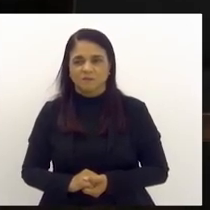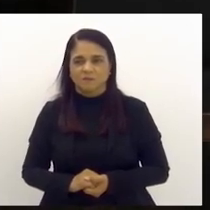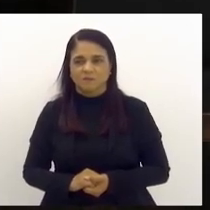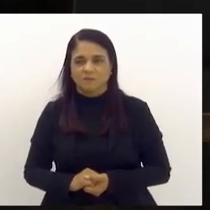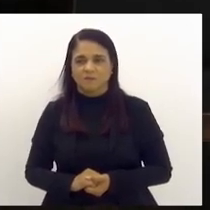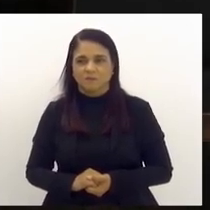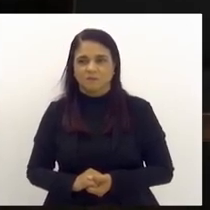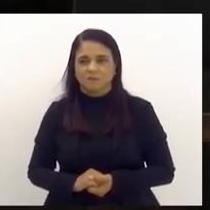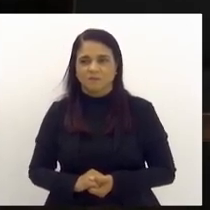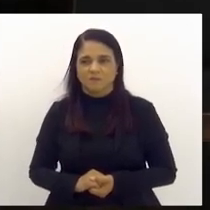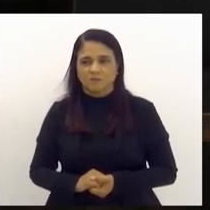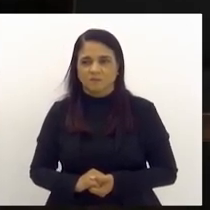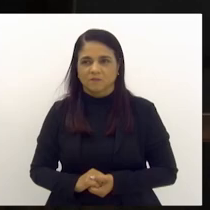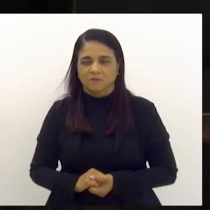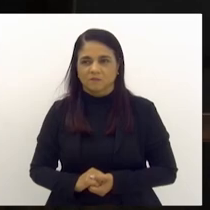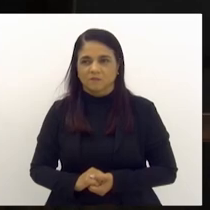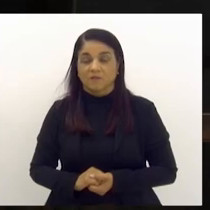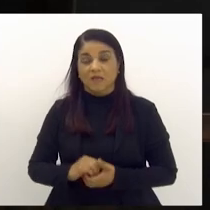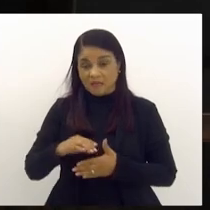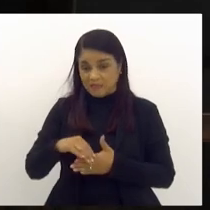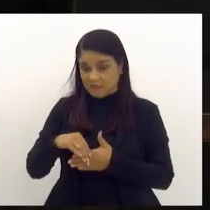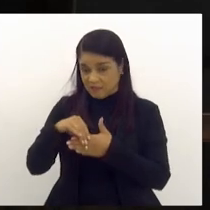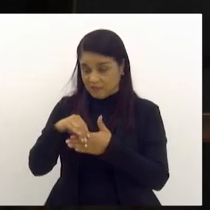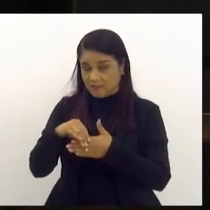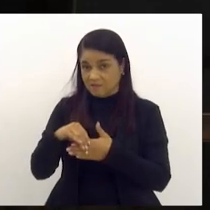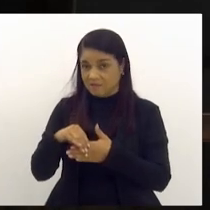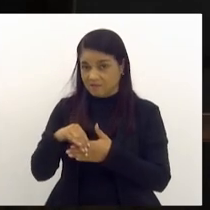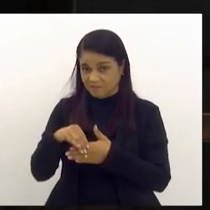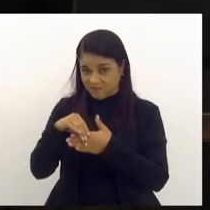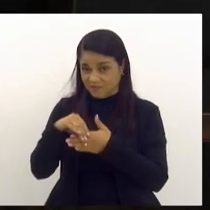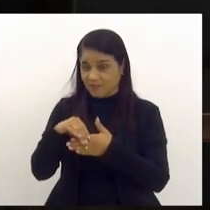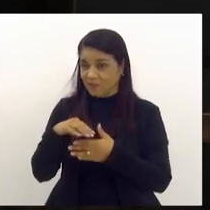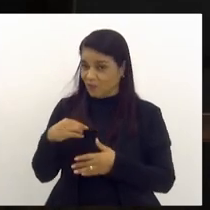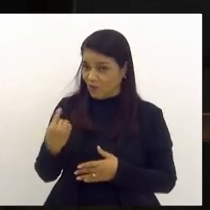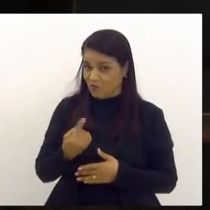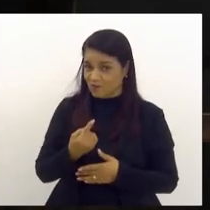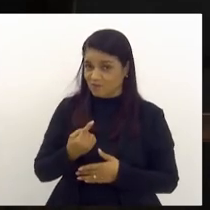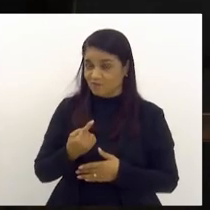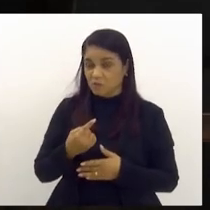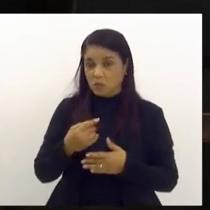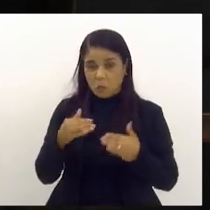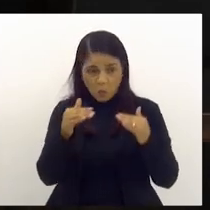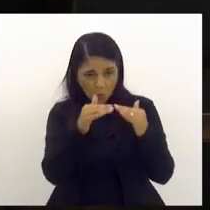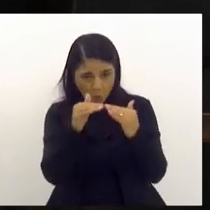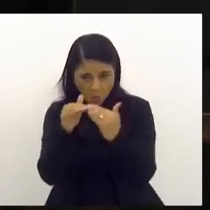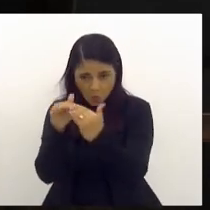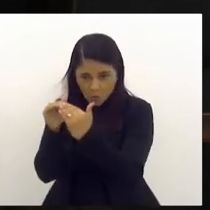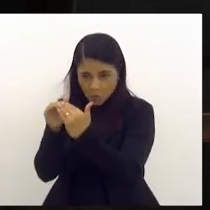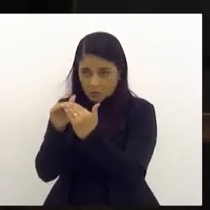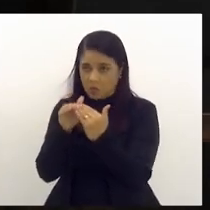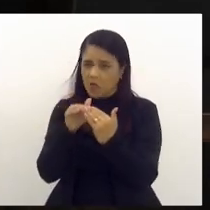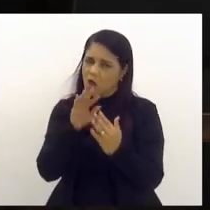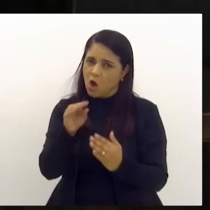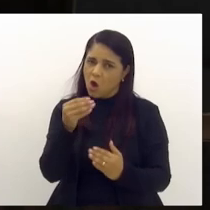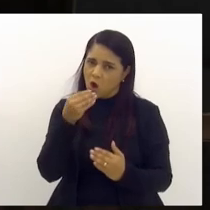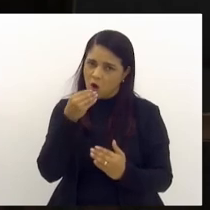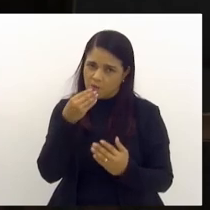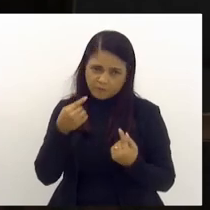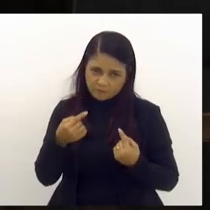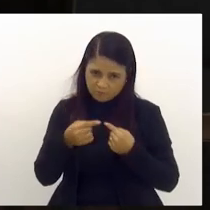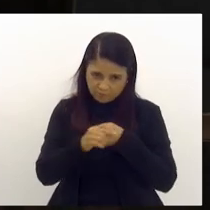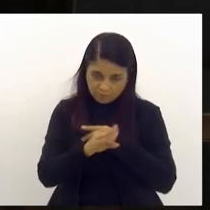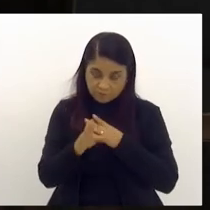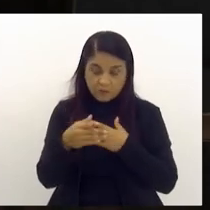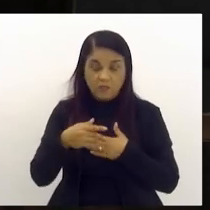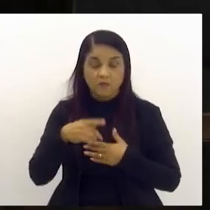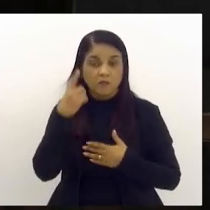O nosso líder, se todos concordarem, a gente podia, óbvio, com a anuência da oposição, o deputado Luiz